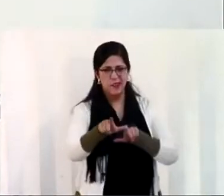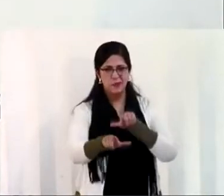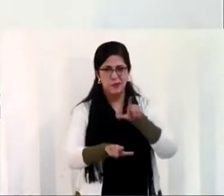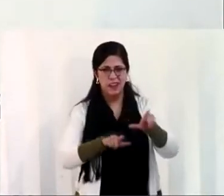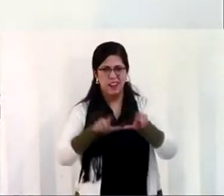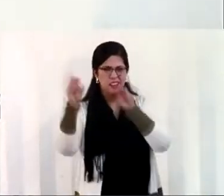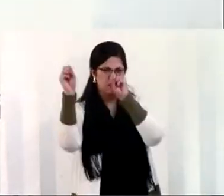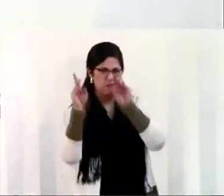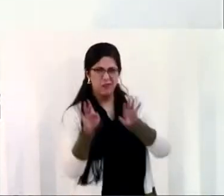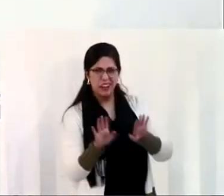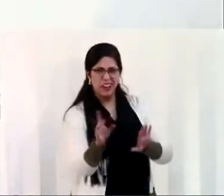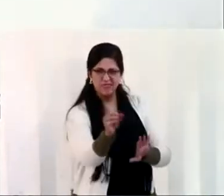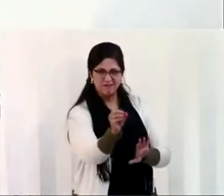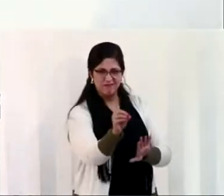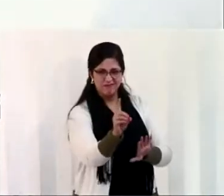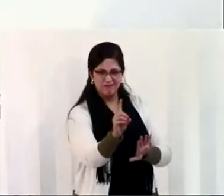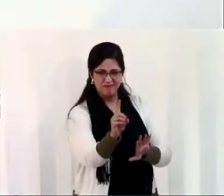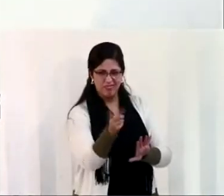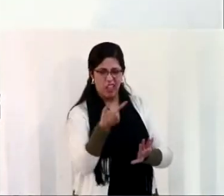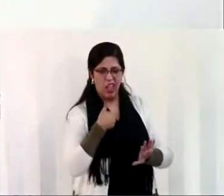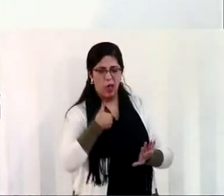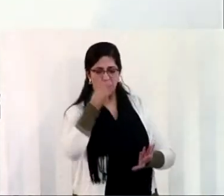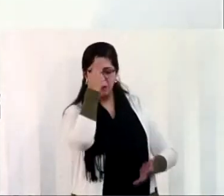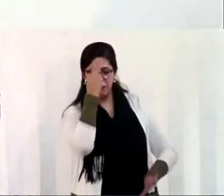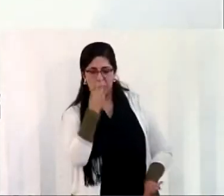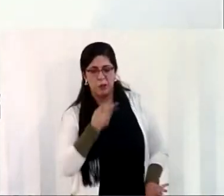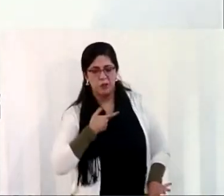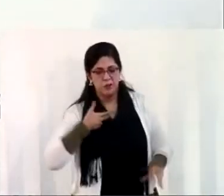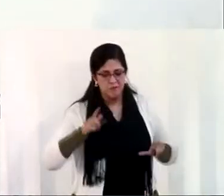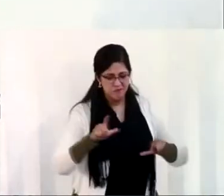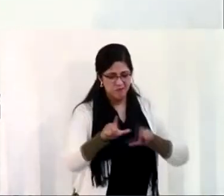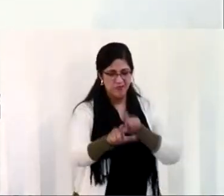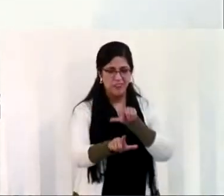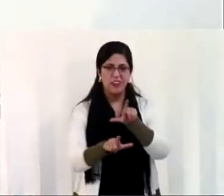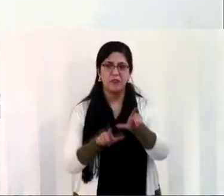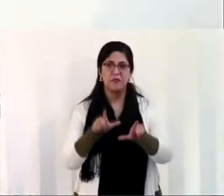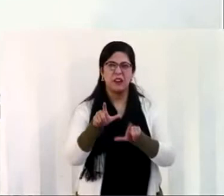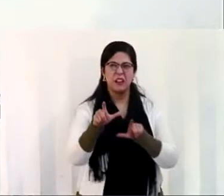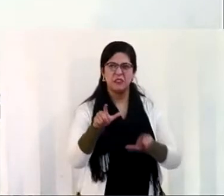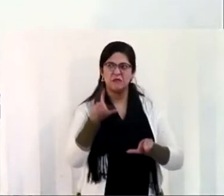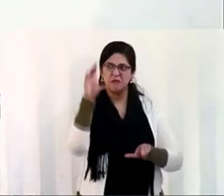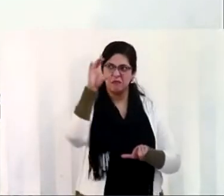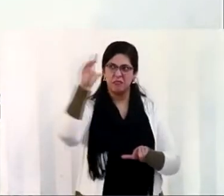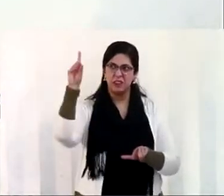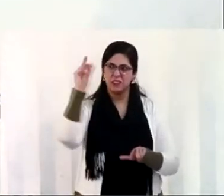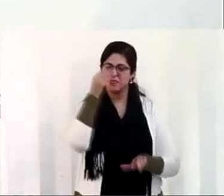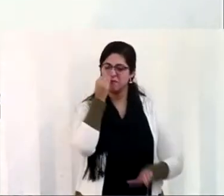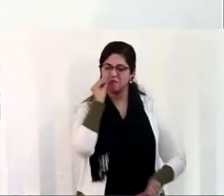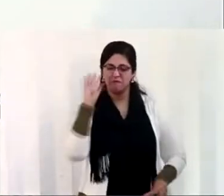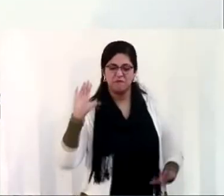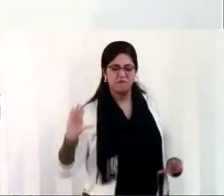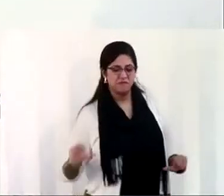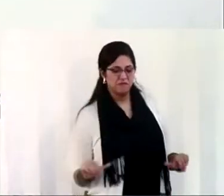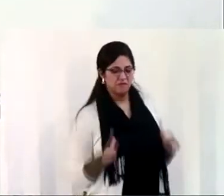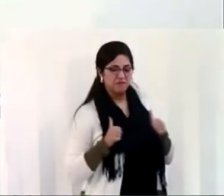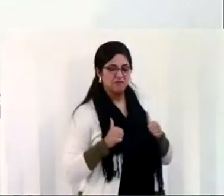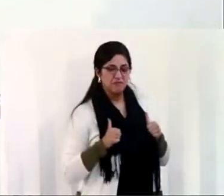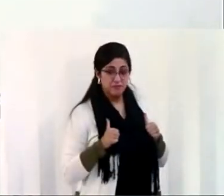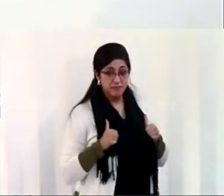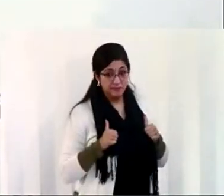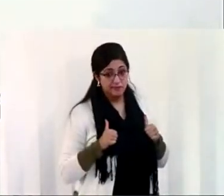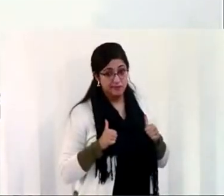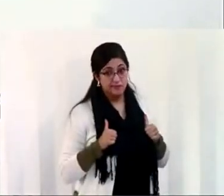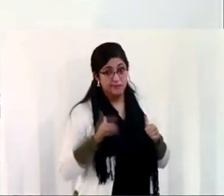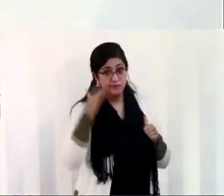sobrenatural de Deus com eles, começa a sua queda. Isso deve ser uma preocupação para nós, meus irmãos. Nós